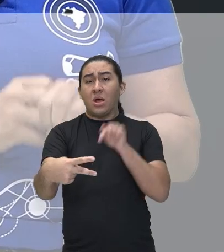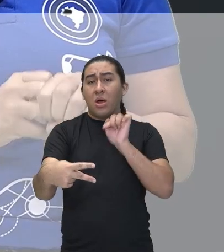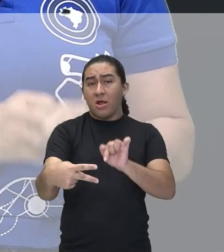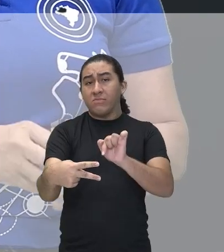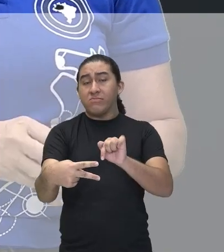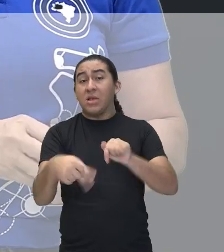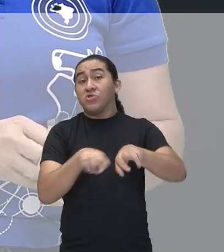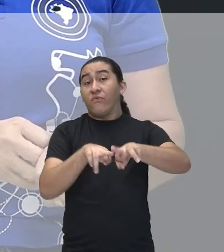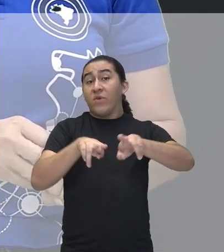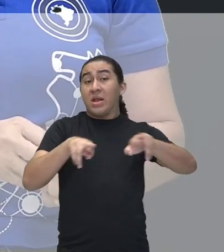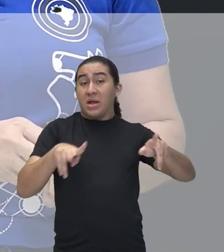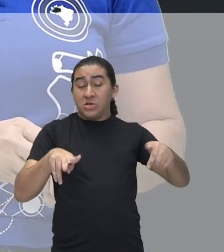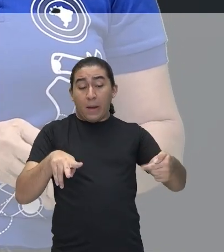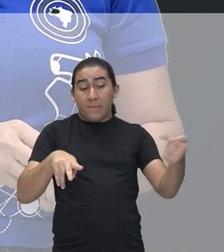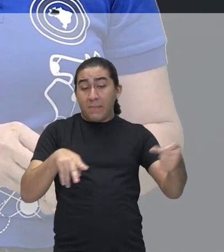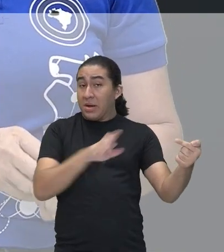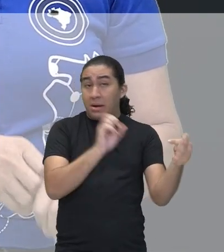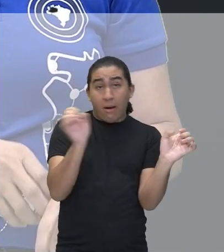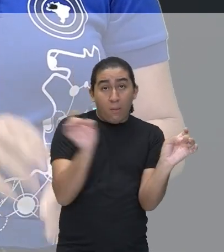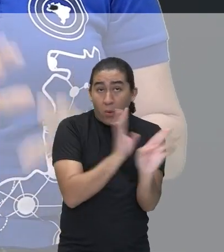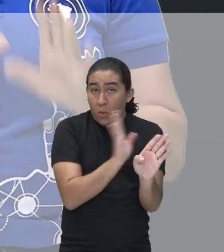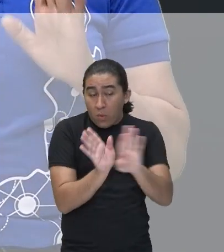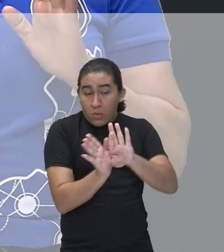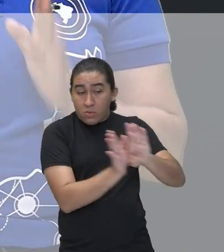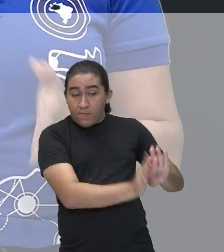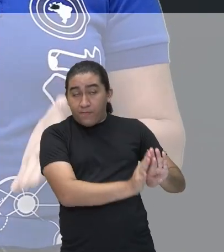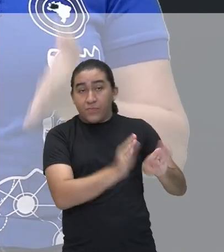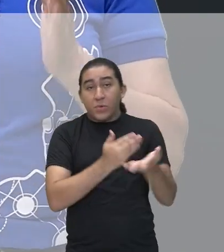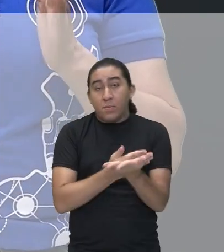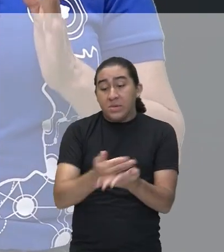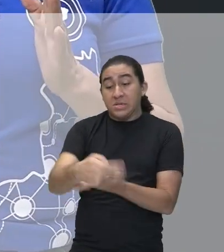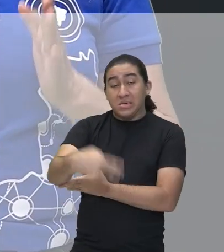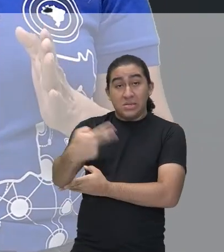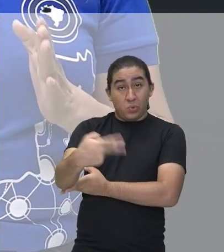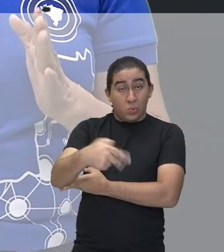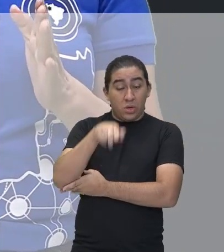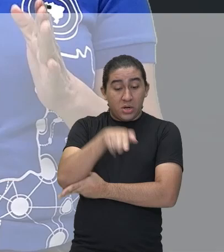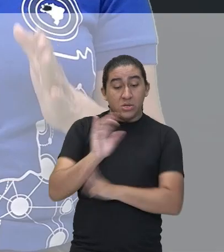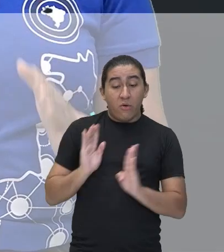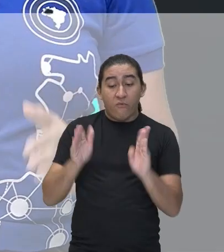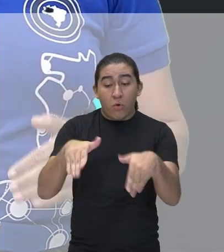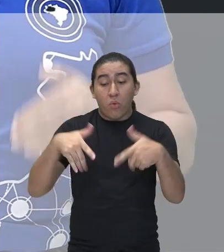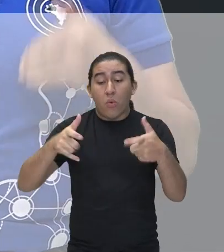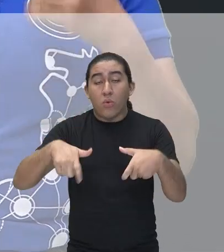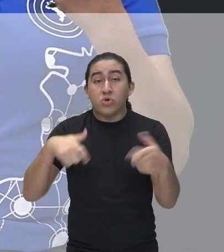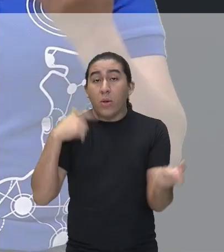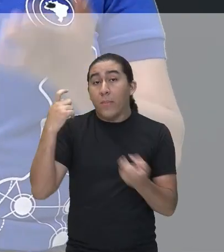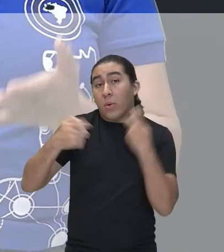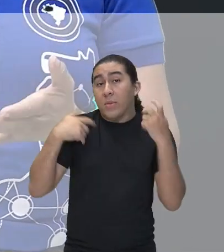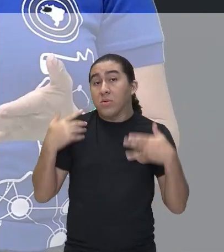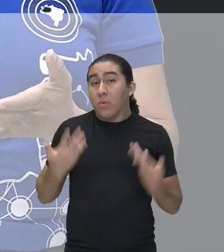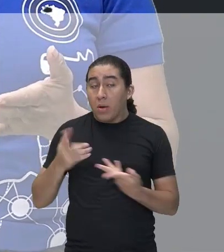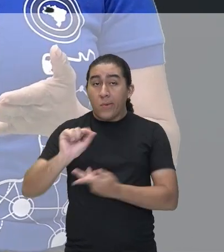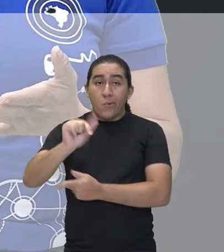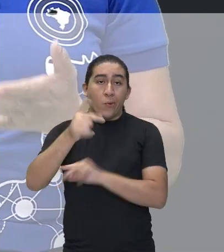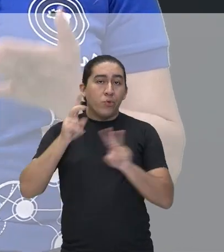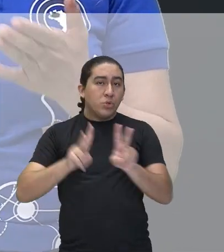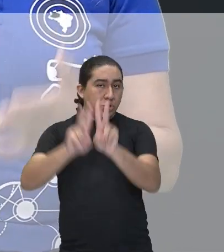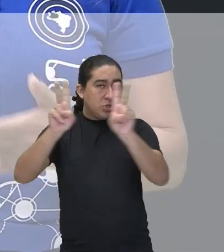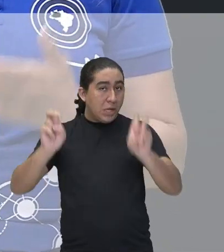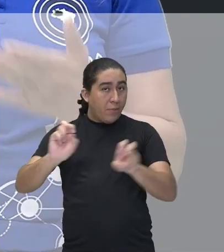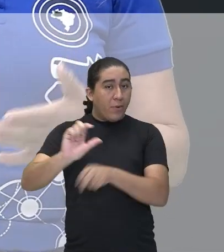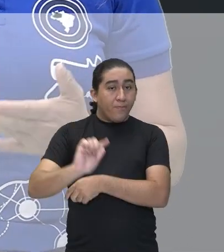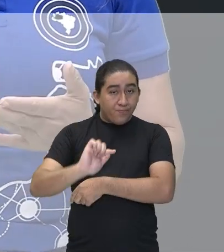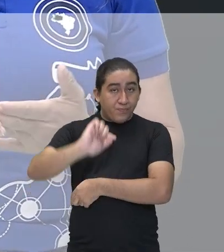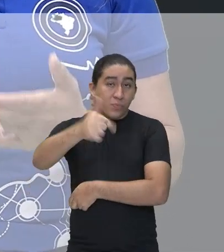da primeira geração. Então, ele vai se preocupar agora com outras temáticas, que é aí